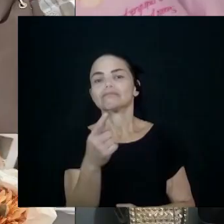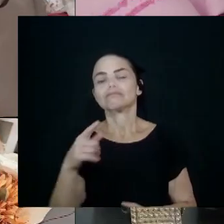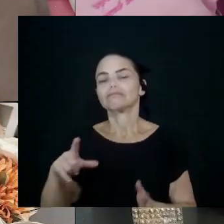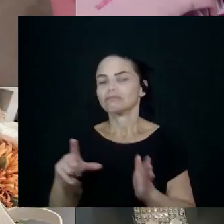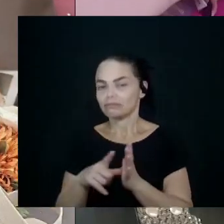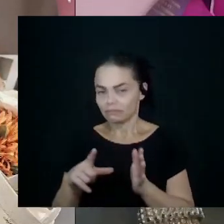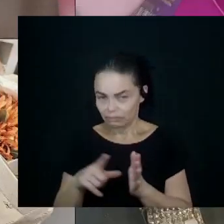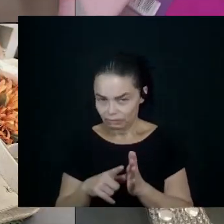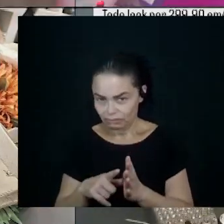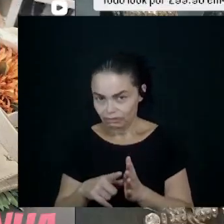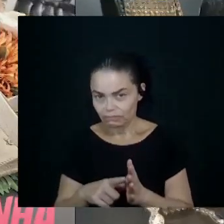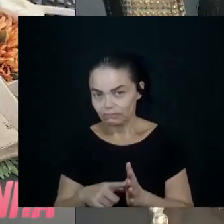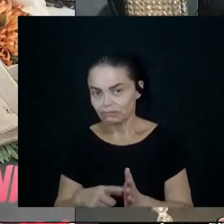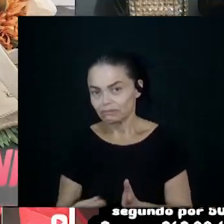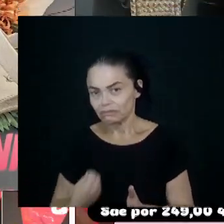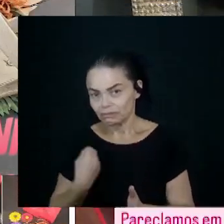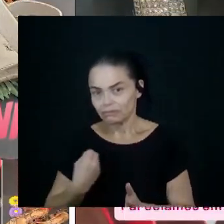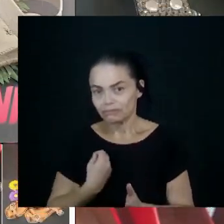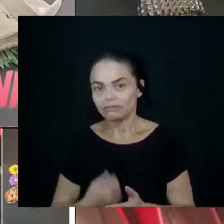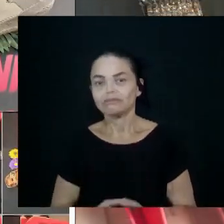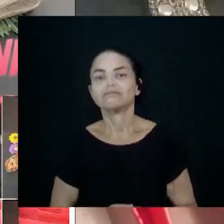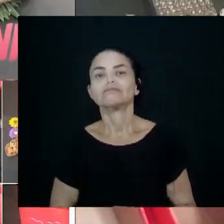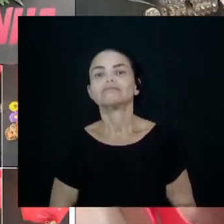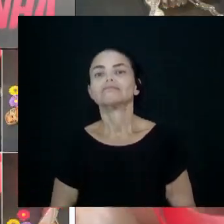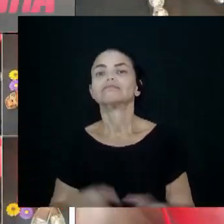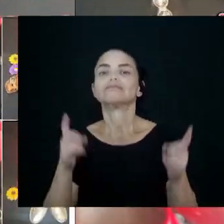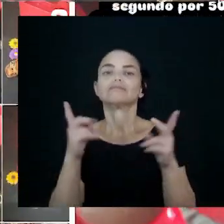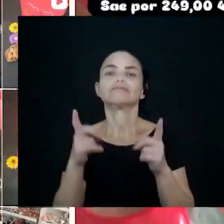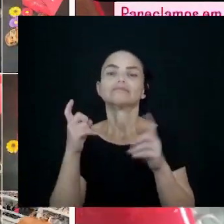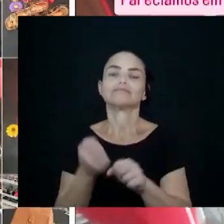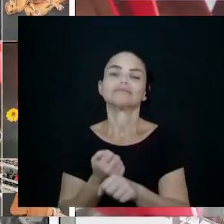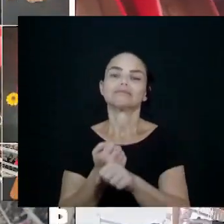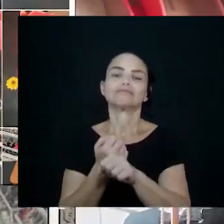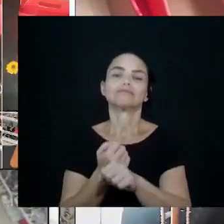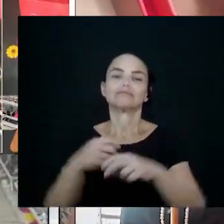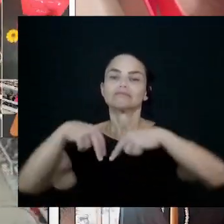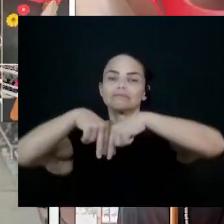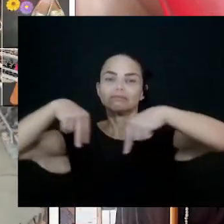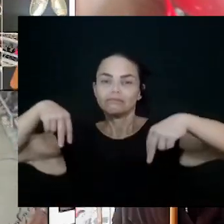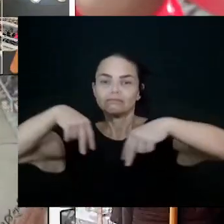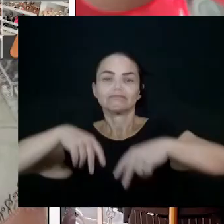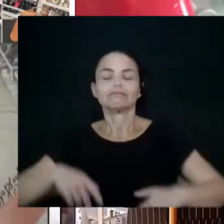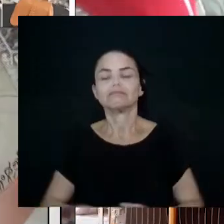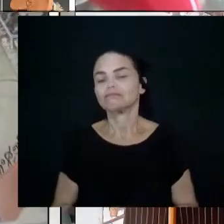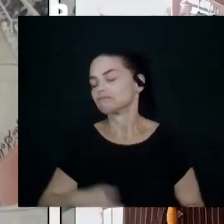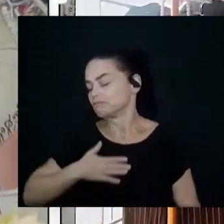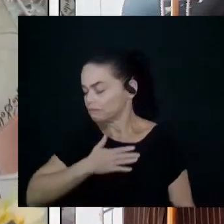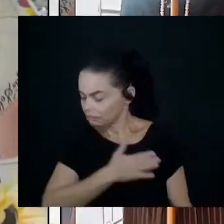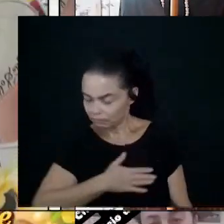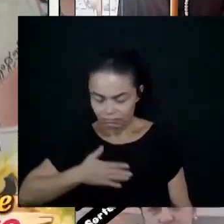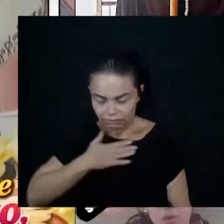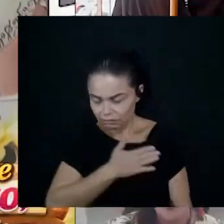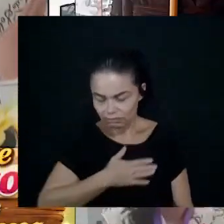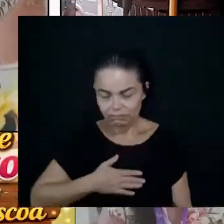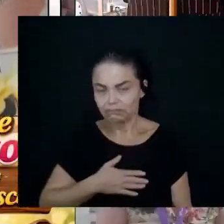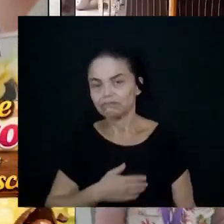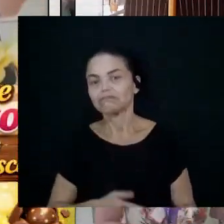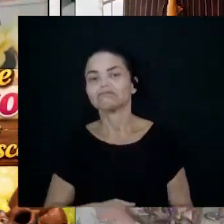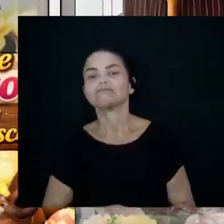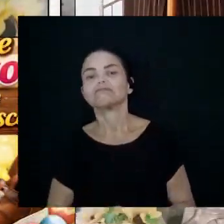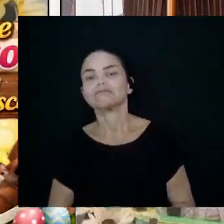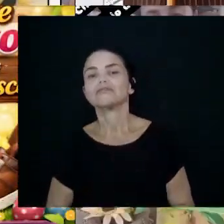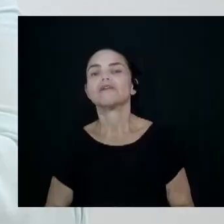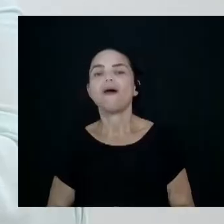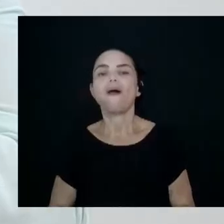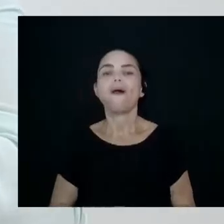estou com uma loja presencial e a venda online. Não satisfeita,